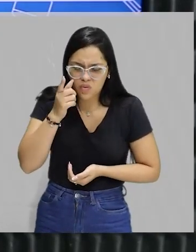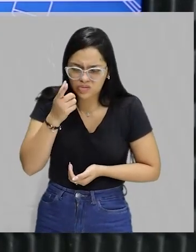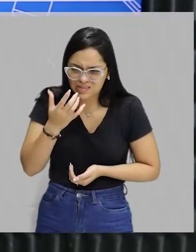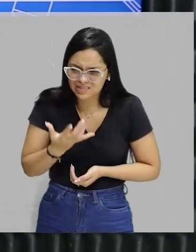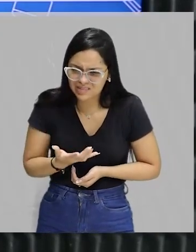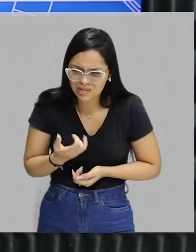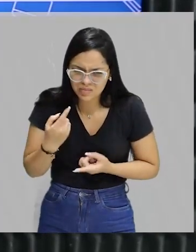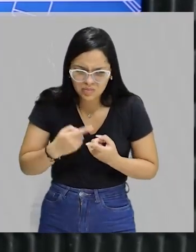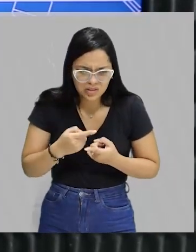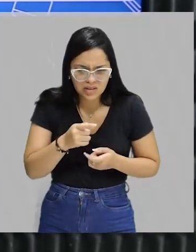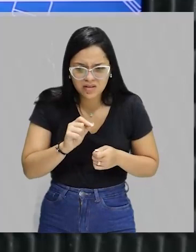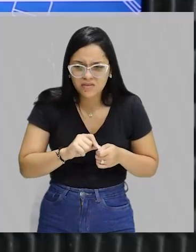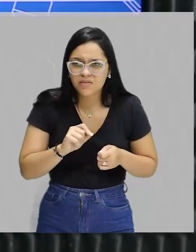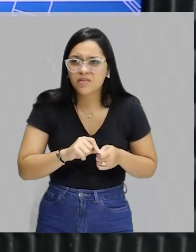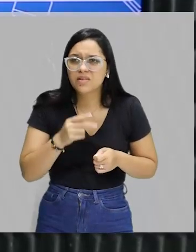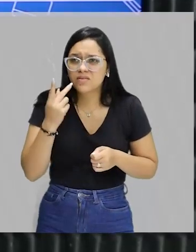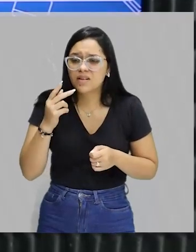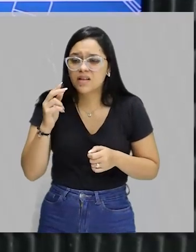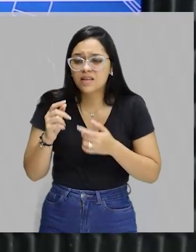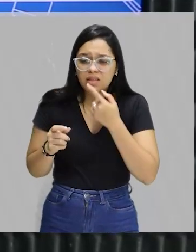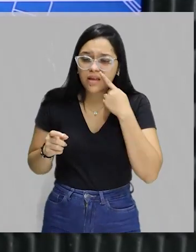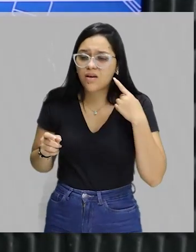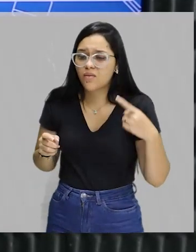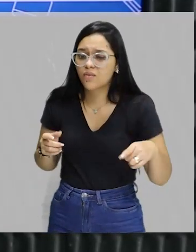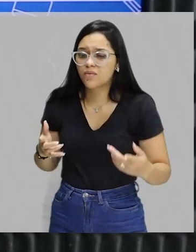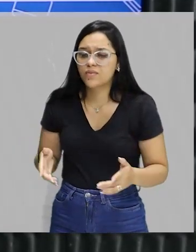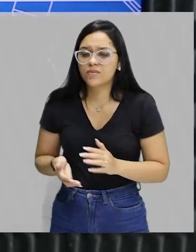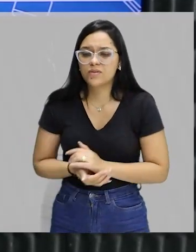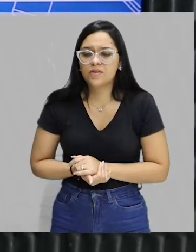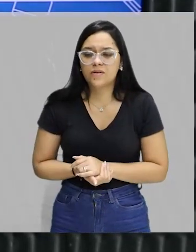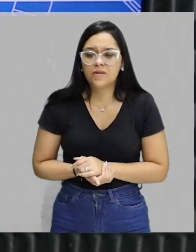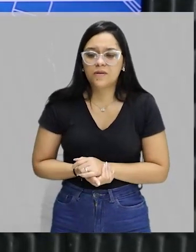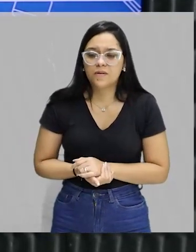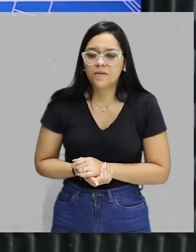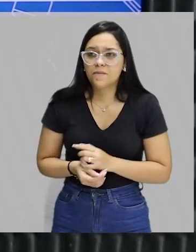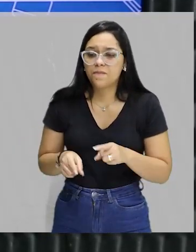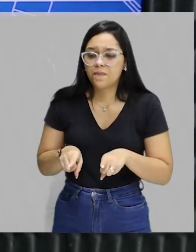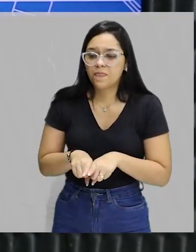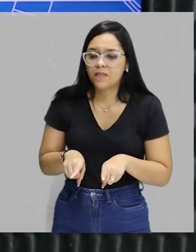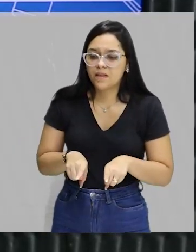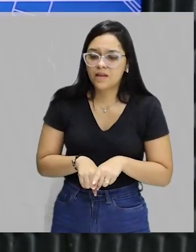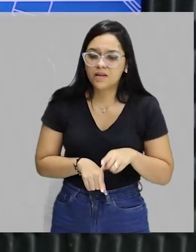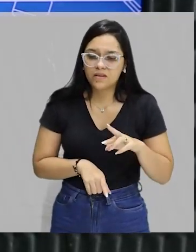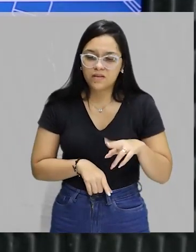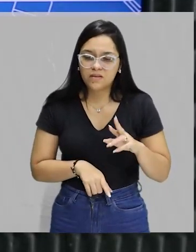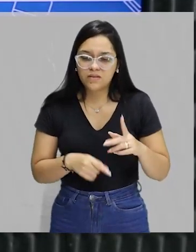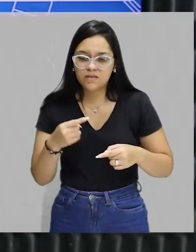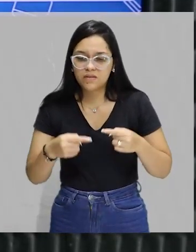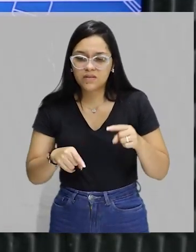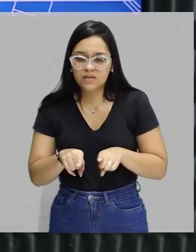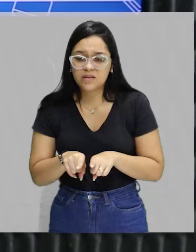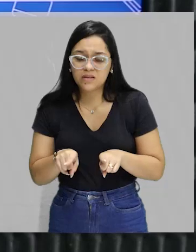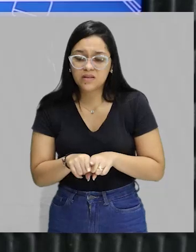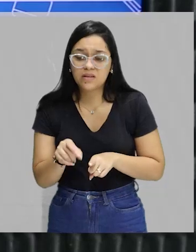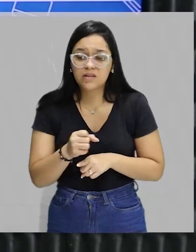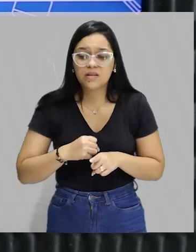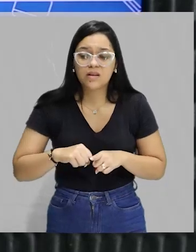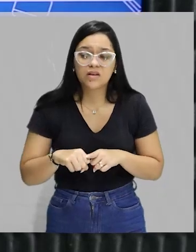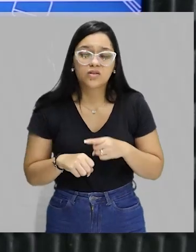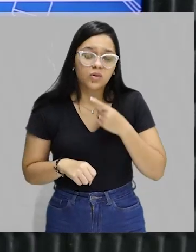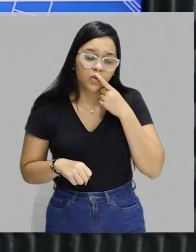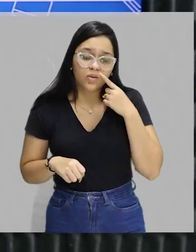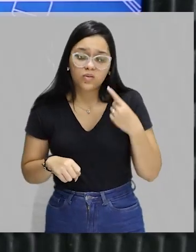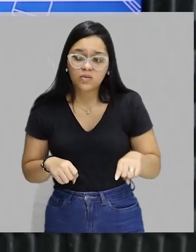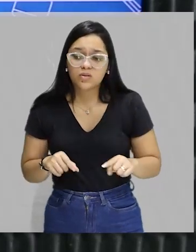médio. Professor, por que ele fez isso? Vamos falar da Rússia, que está em alta. Apatia, indiferença política, fatalismo da sociedade russa